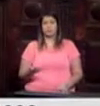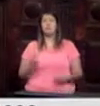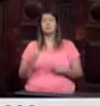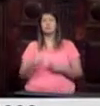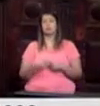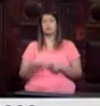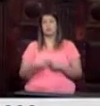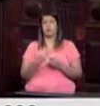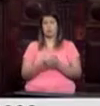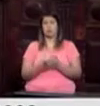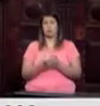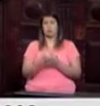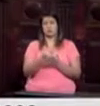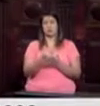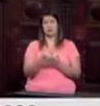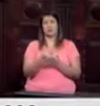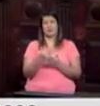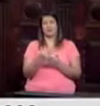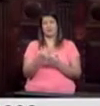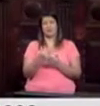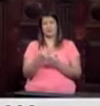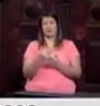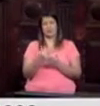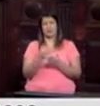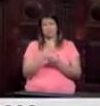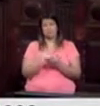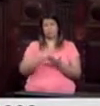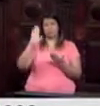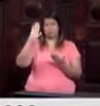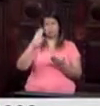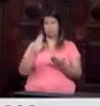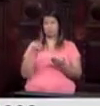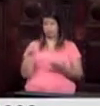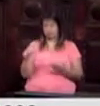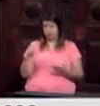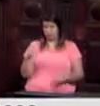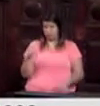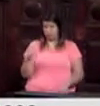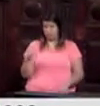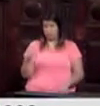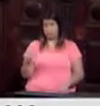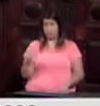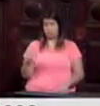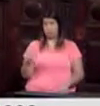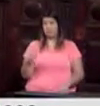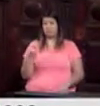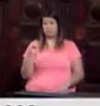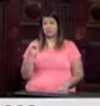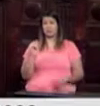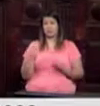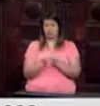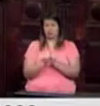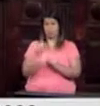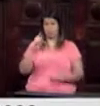porque, iniciado o processo de impeachment, ele, com o